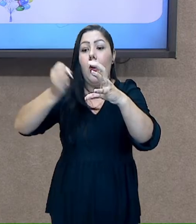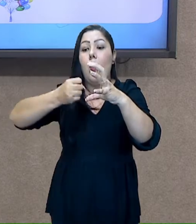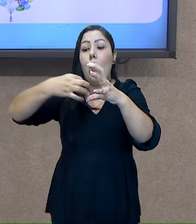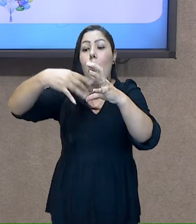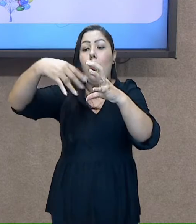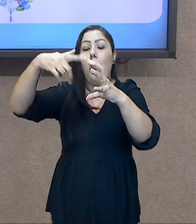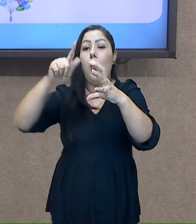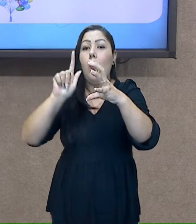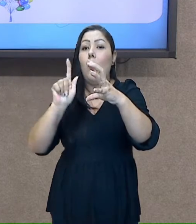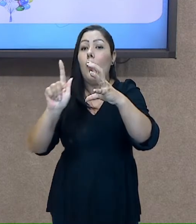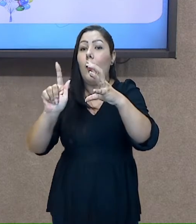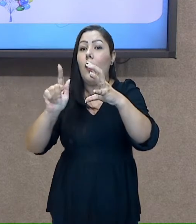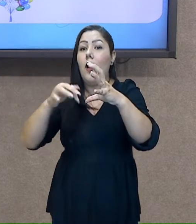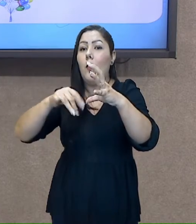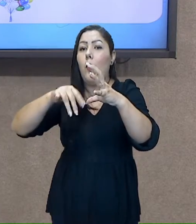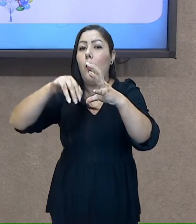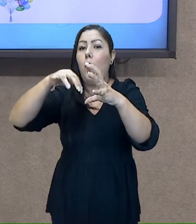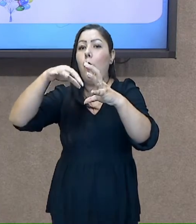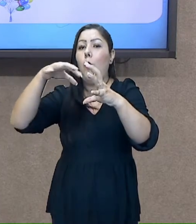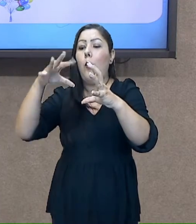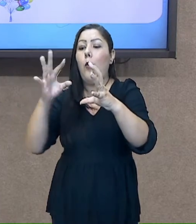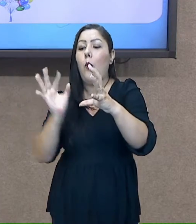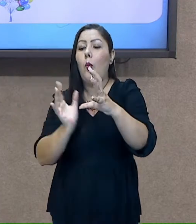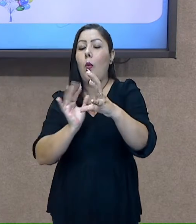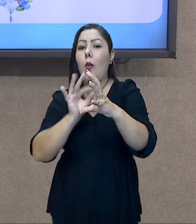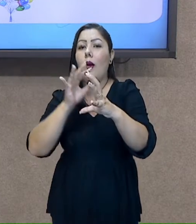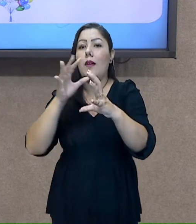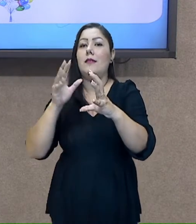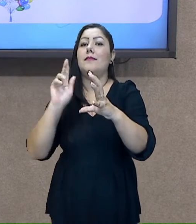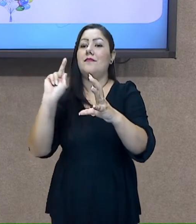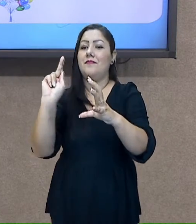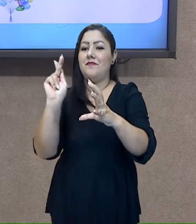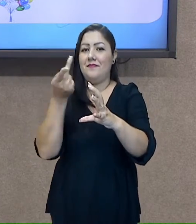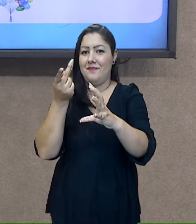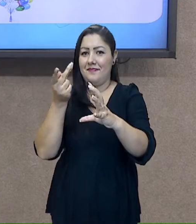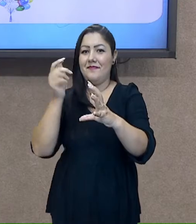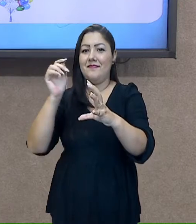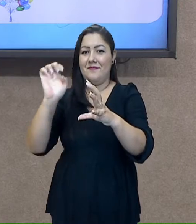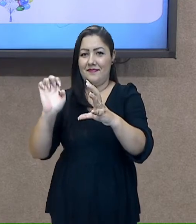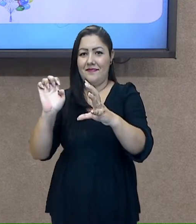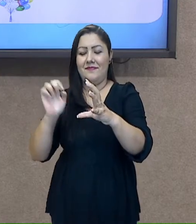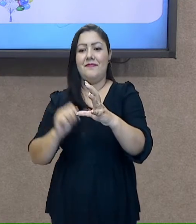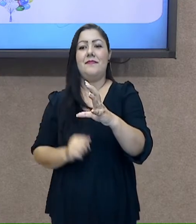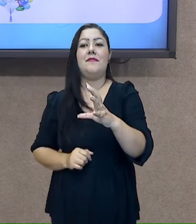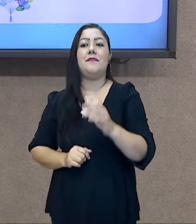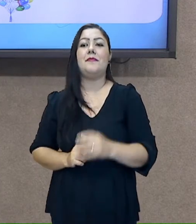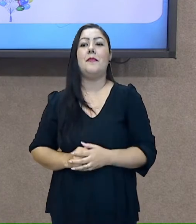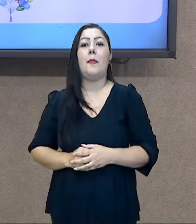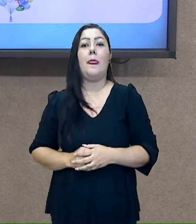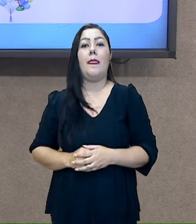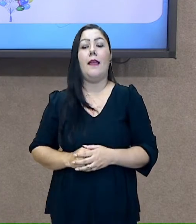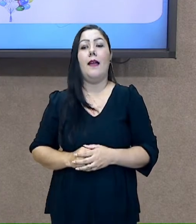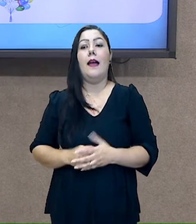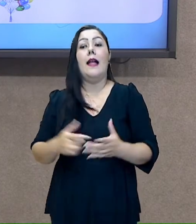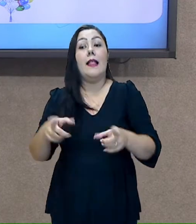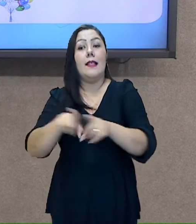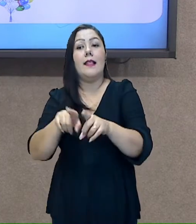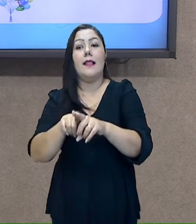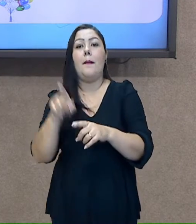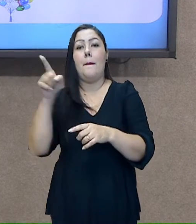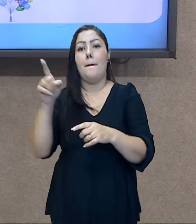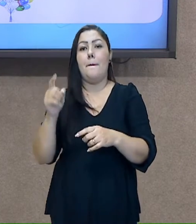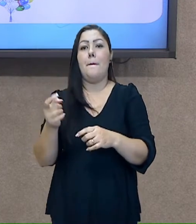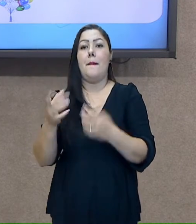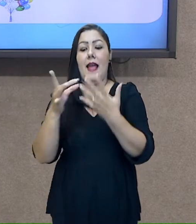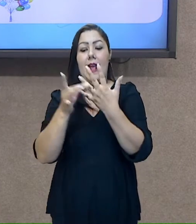um gás nobre, o gás nobre hélio. E, por último, a gente tem aqui um